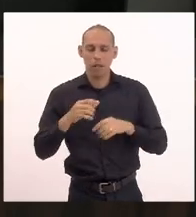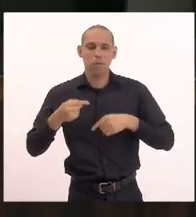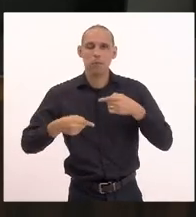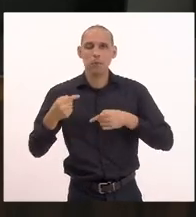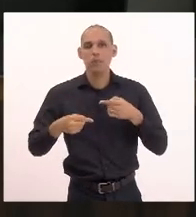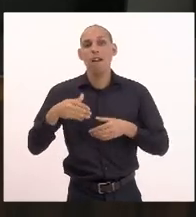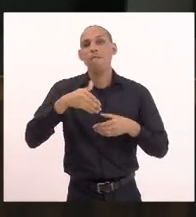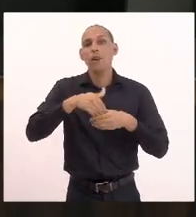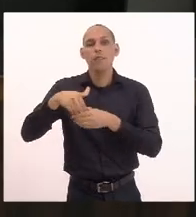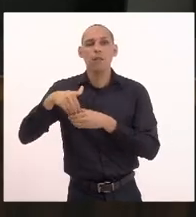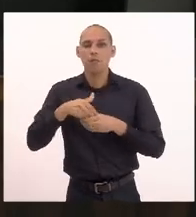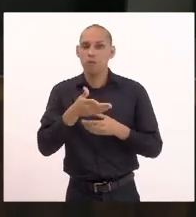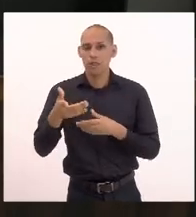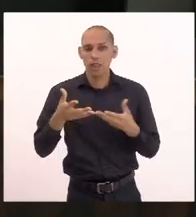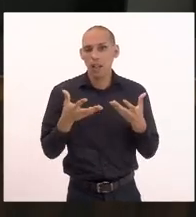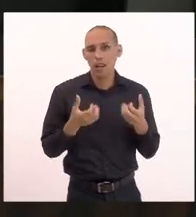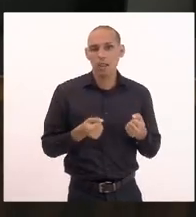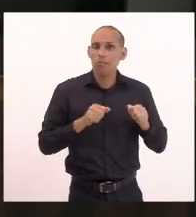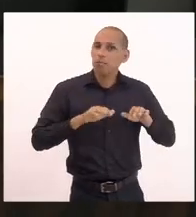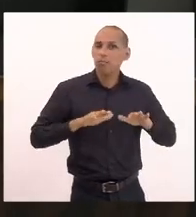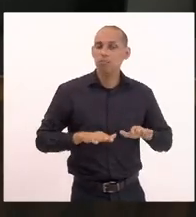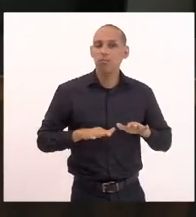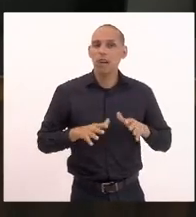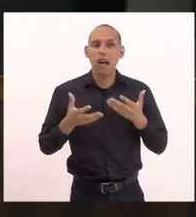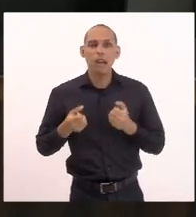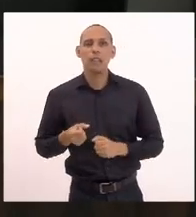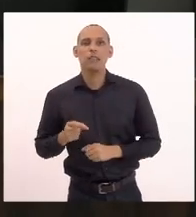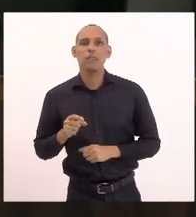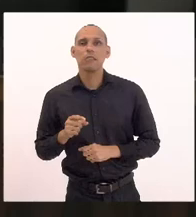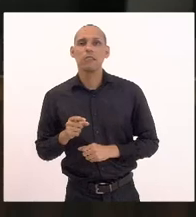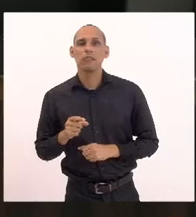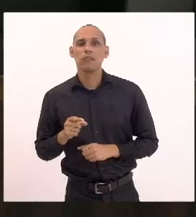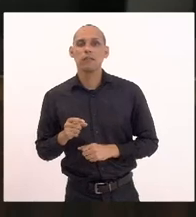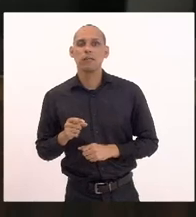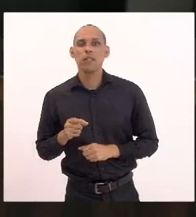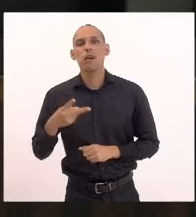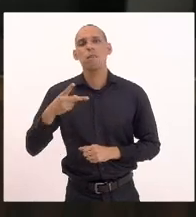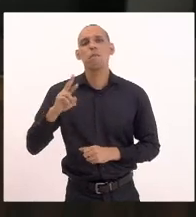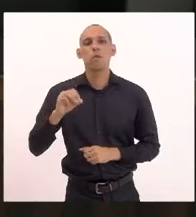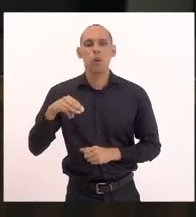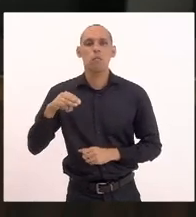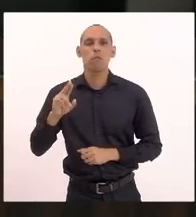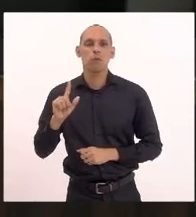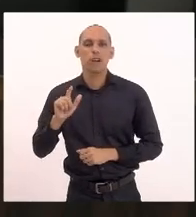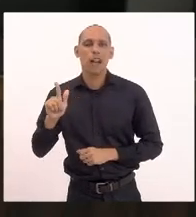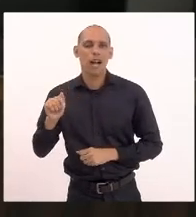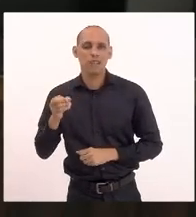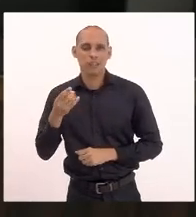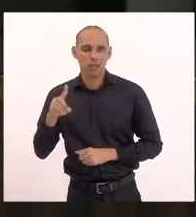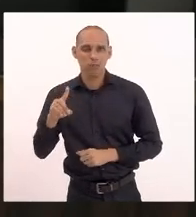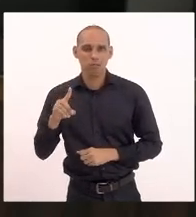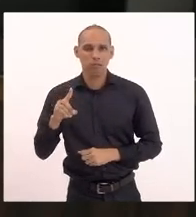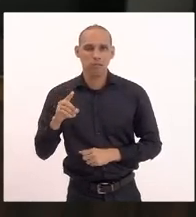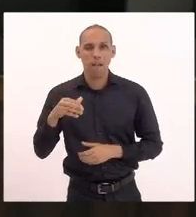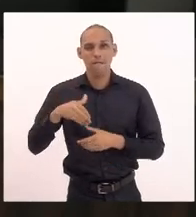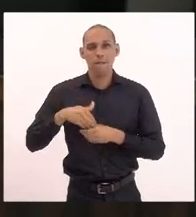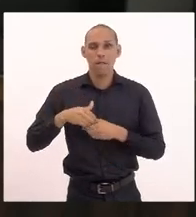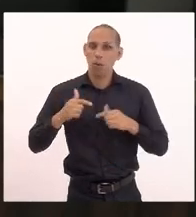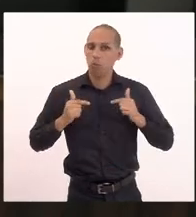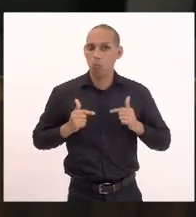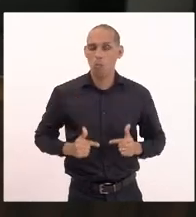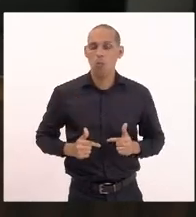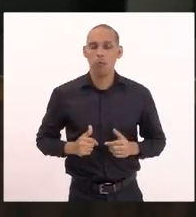Em votação, os senhores que aprovam, permaneça como estão aprovados, vai à promulgação. Com voto pela abstenção do novo.